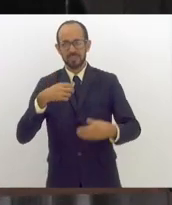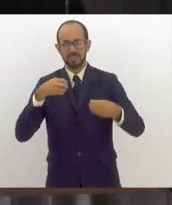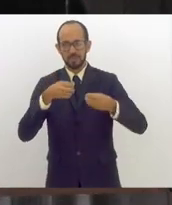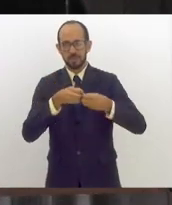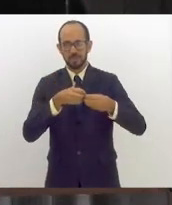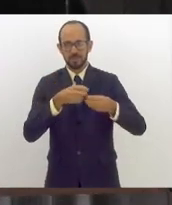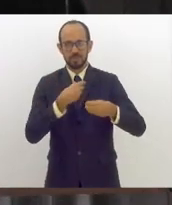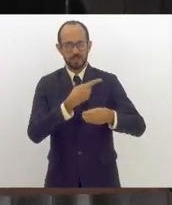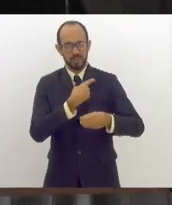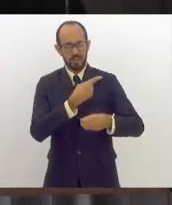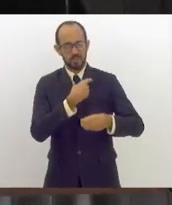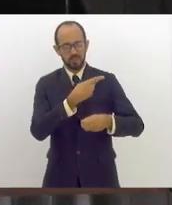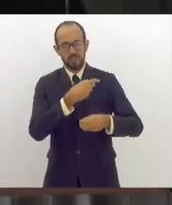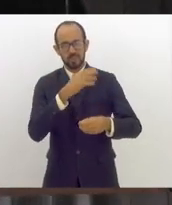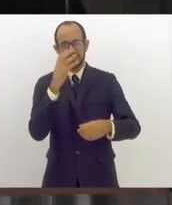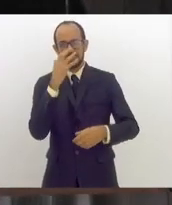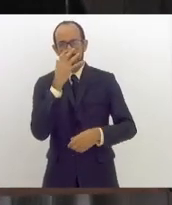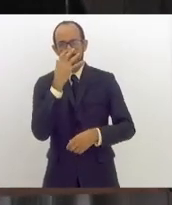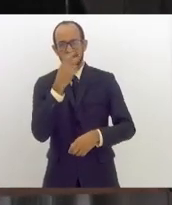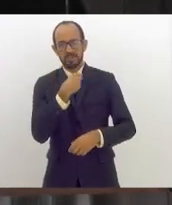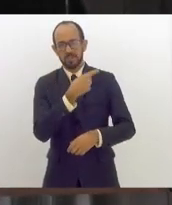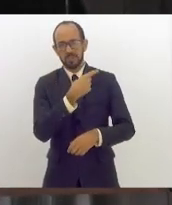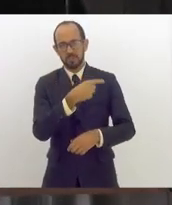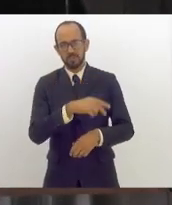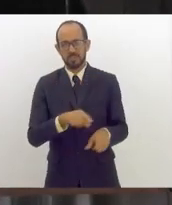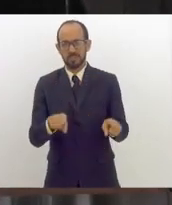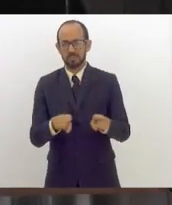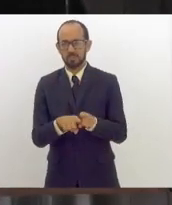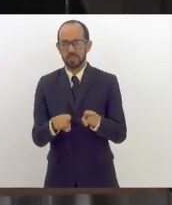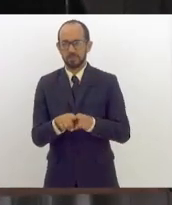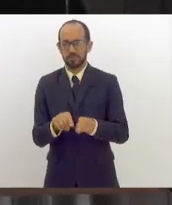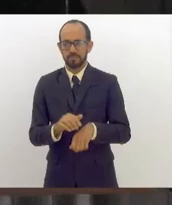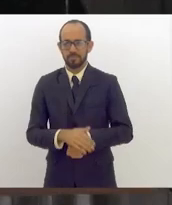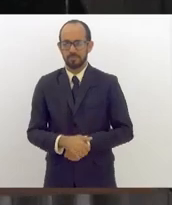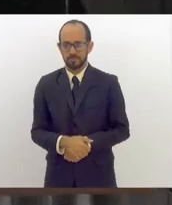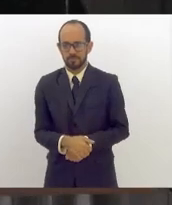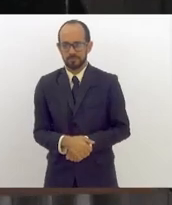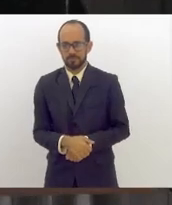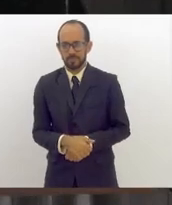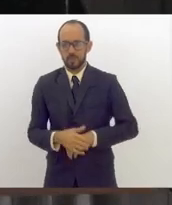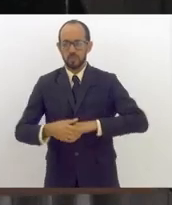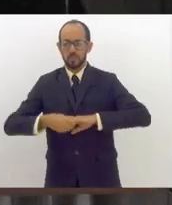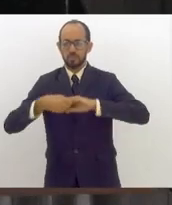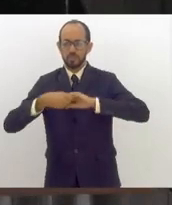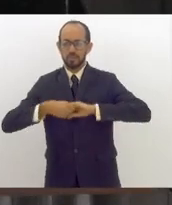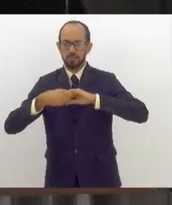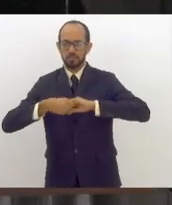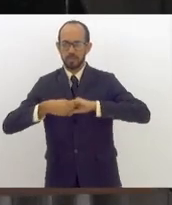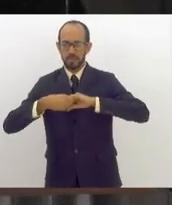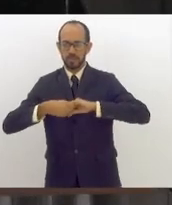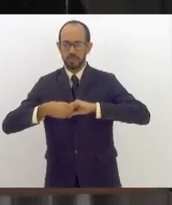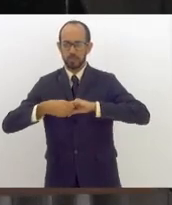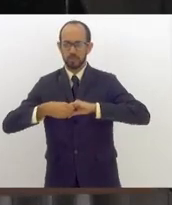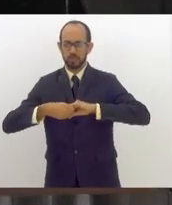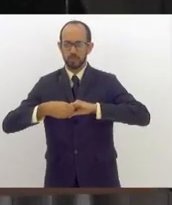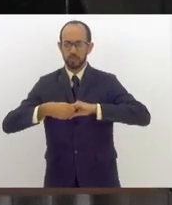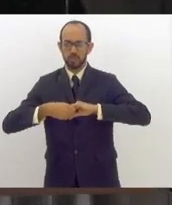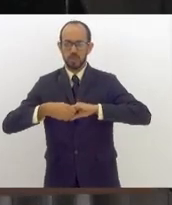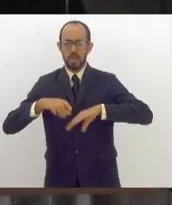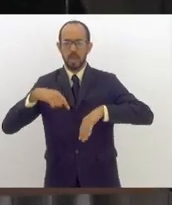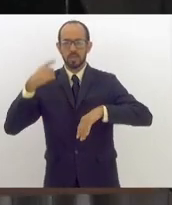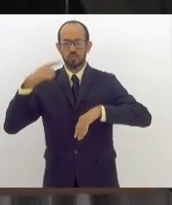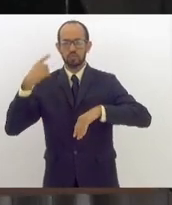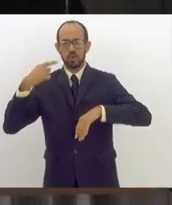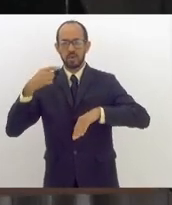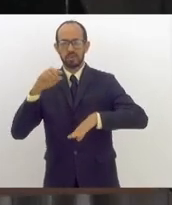a minha admiração por vossa excelência cumprimento advocacia do Estado do Rio de Janeiro na pessoa do que ele disse um amigo irmão